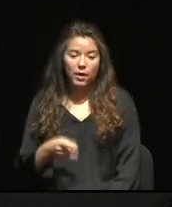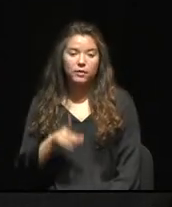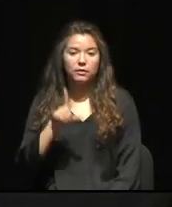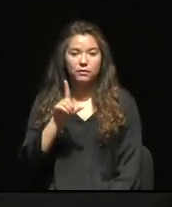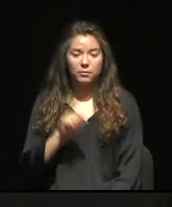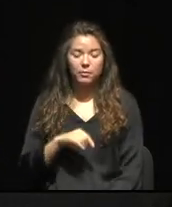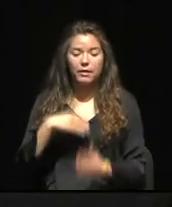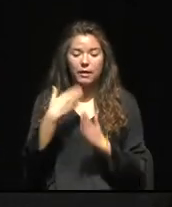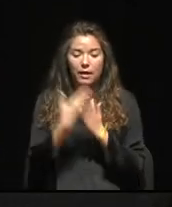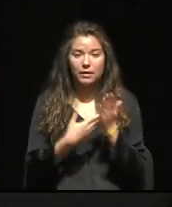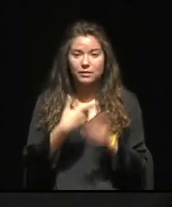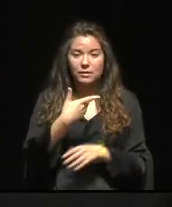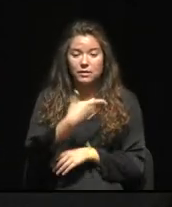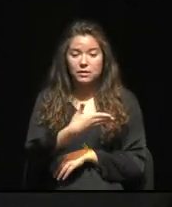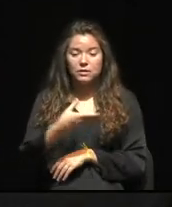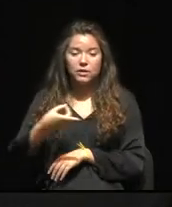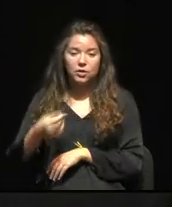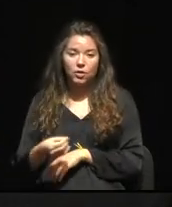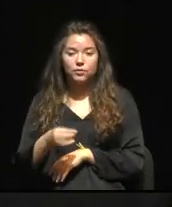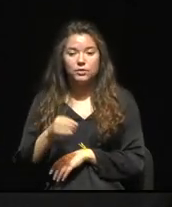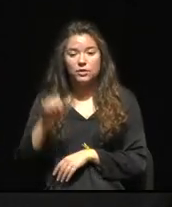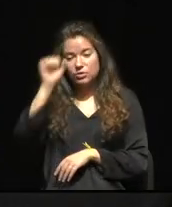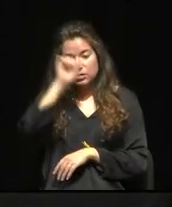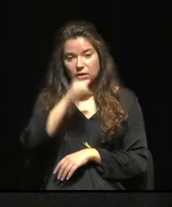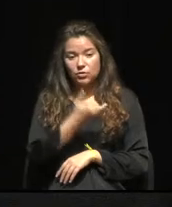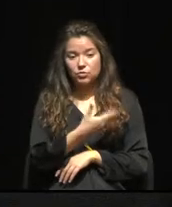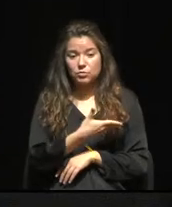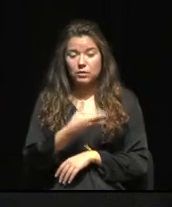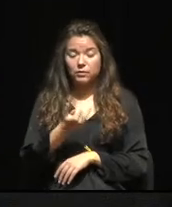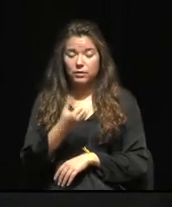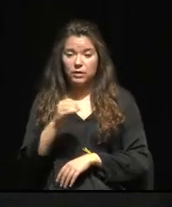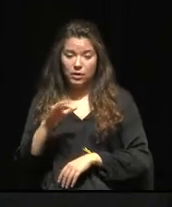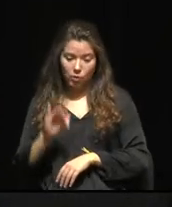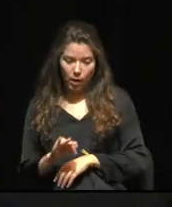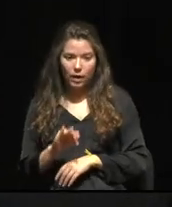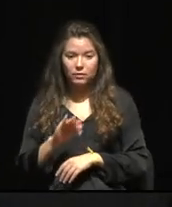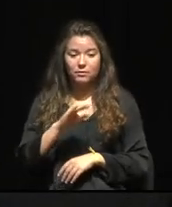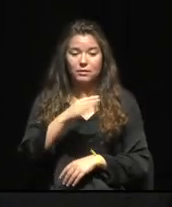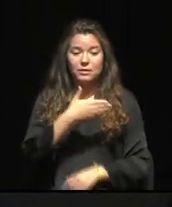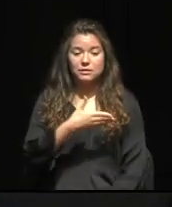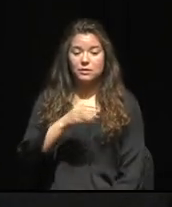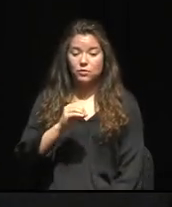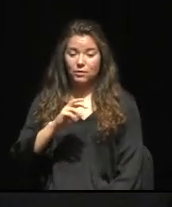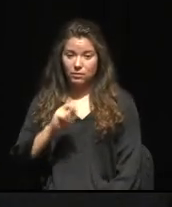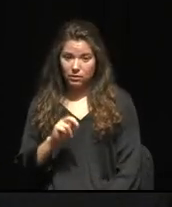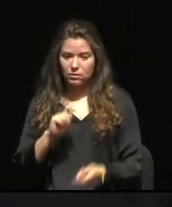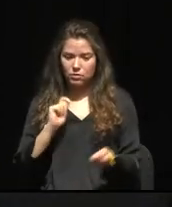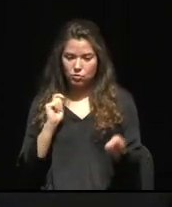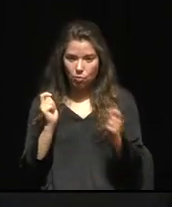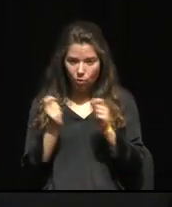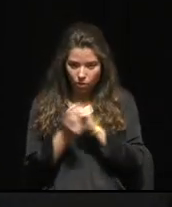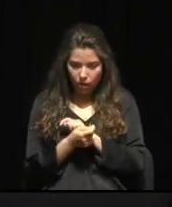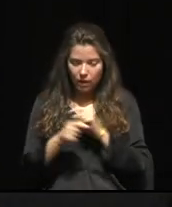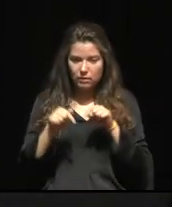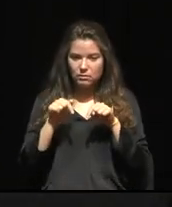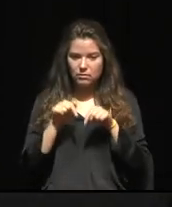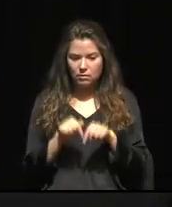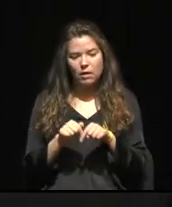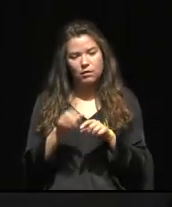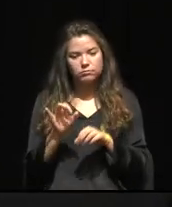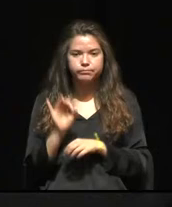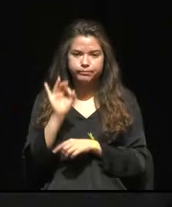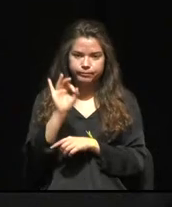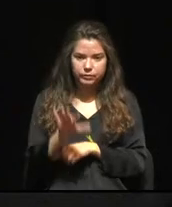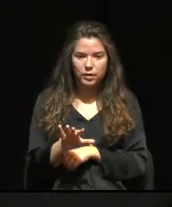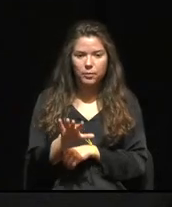26 de Março de 2024 a ata 103 tem as alterações tem introduzidas as sugestões